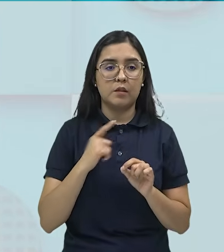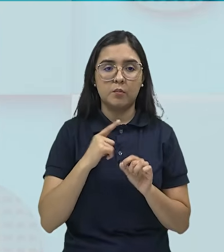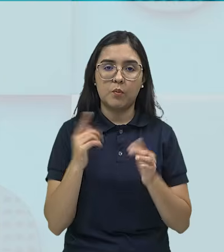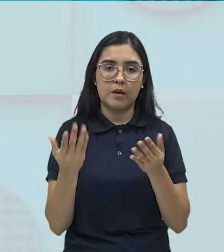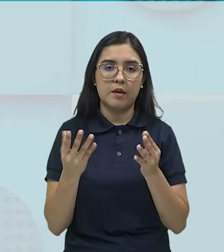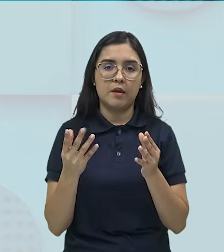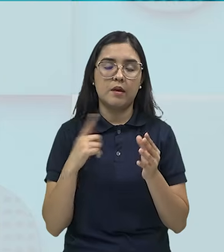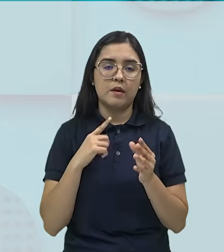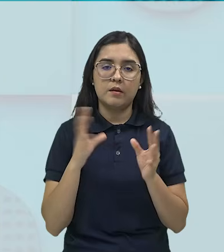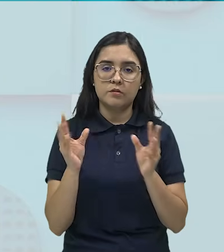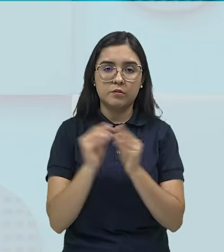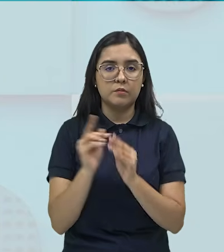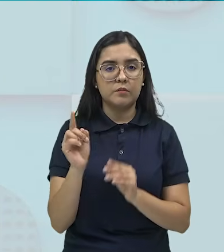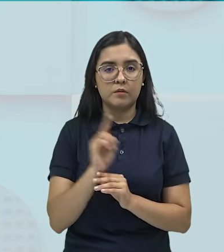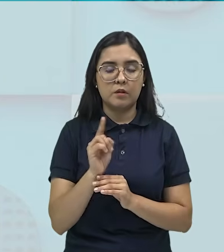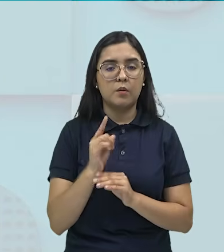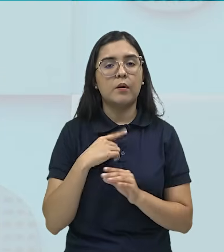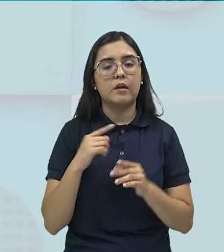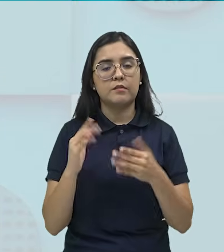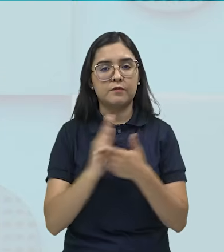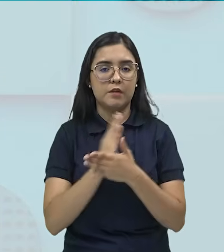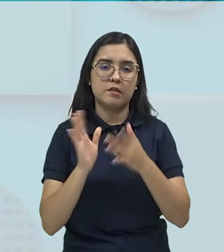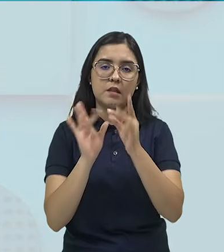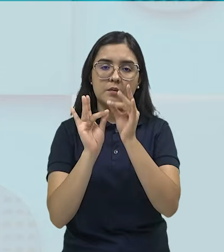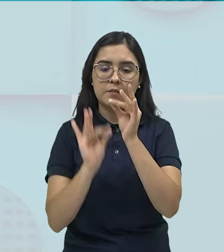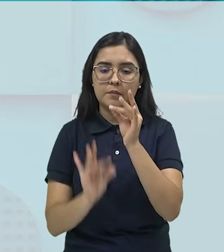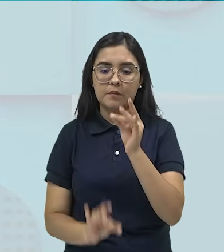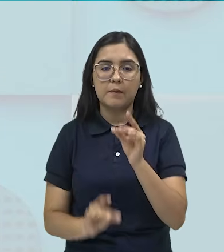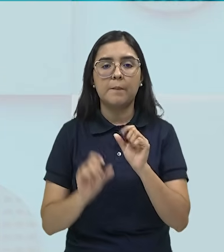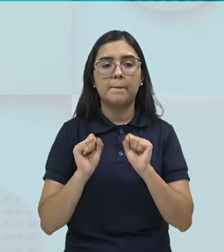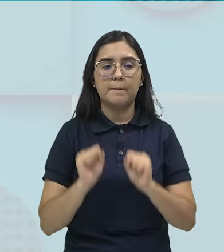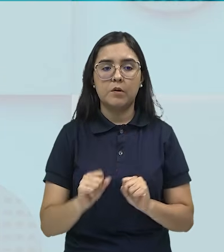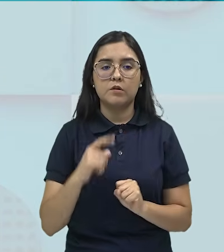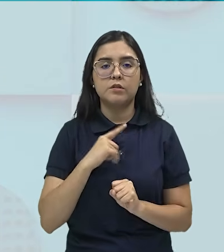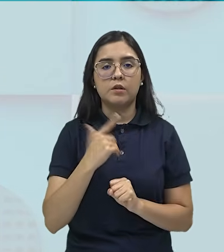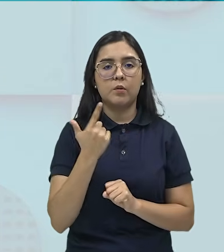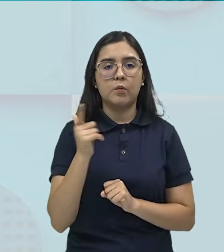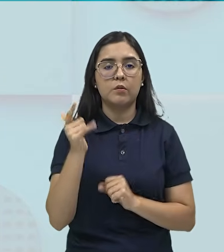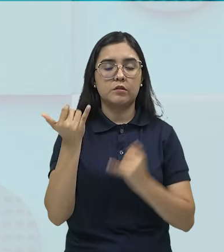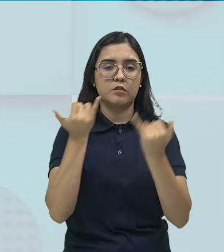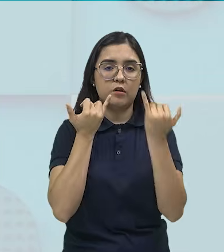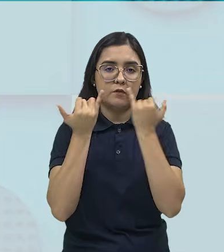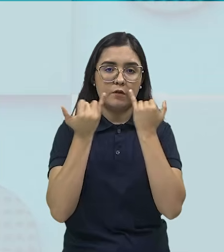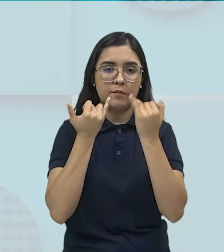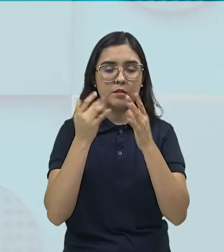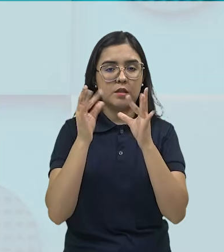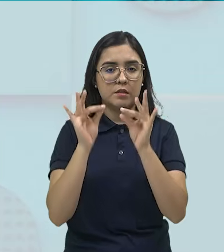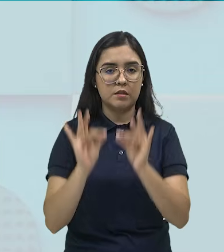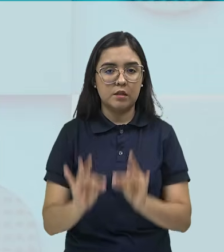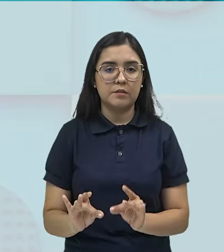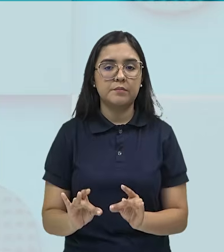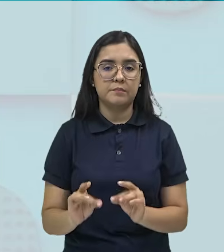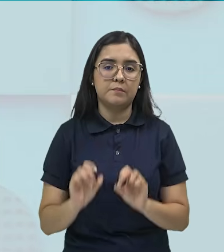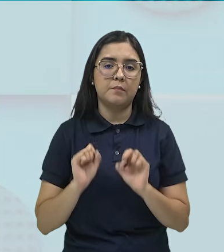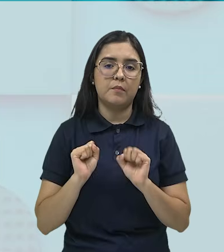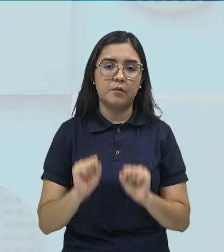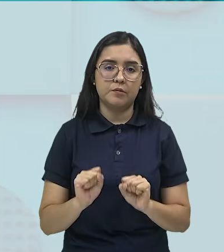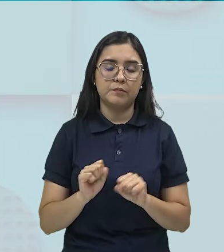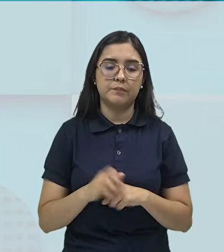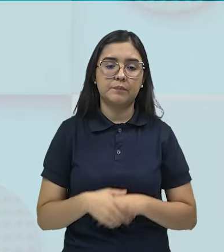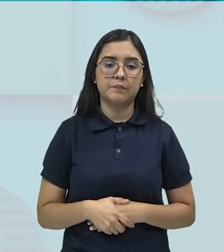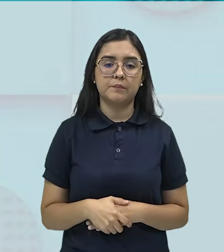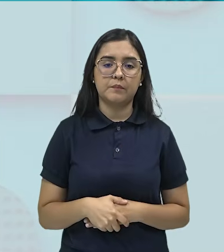curtinha assim, né? Só trouxemos um resumo para vocês. Ela pode ter outras informações mais além, né, do